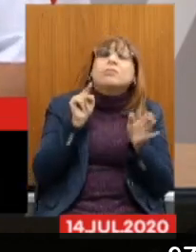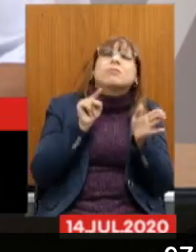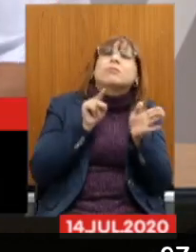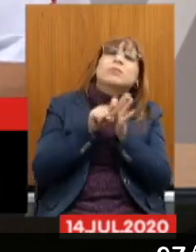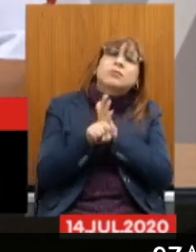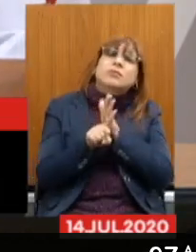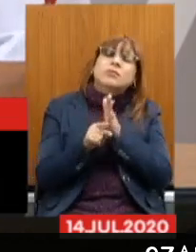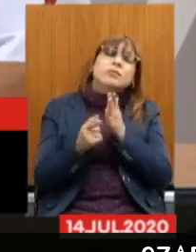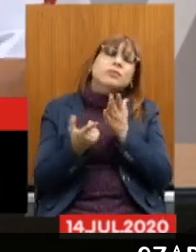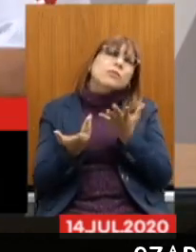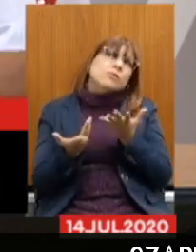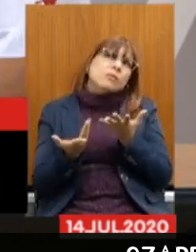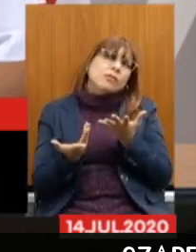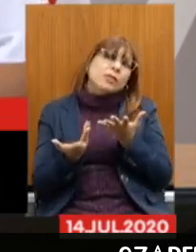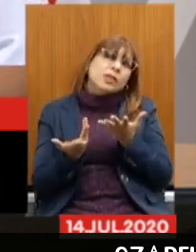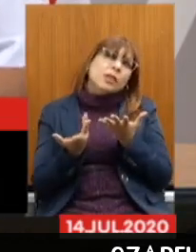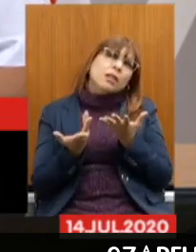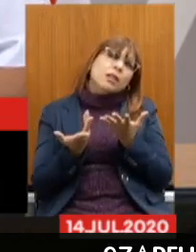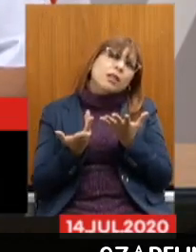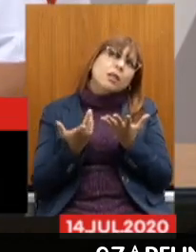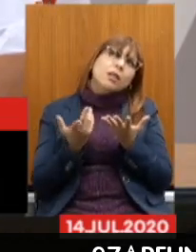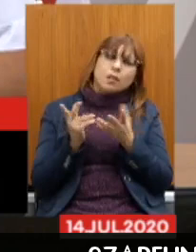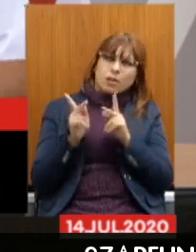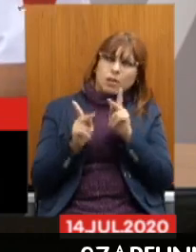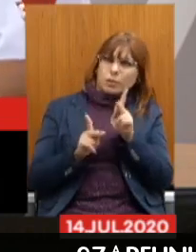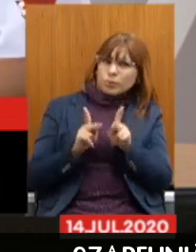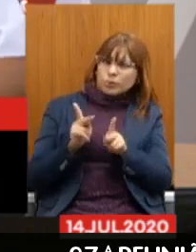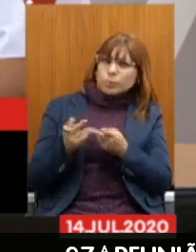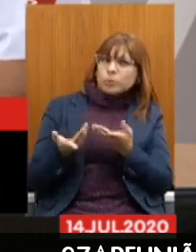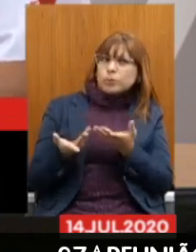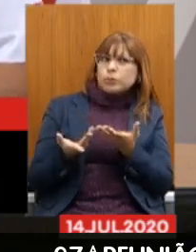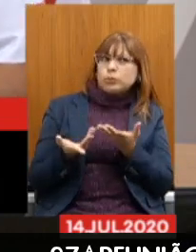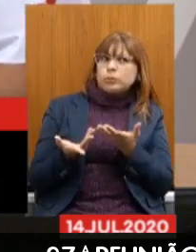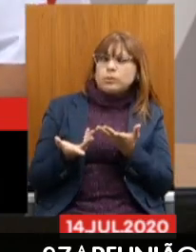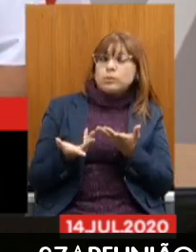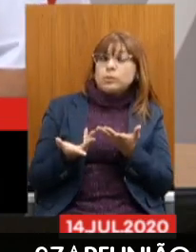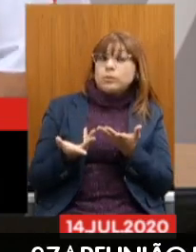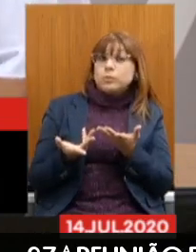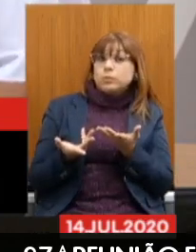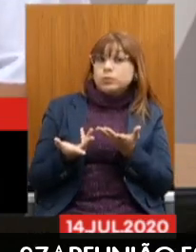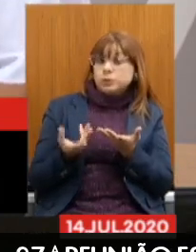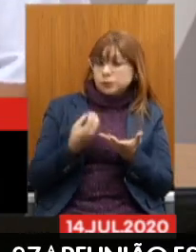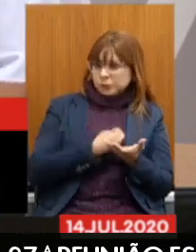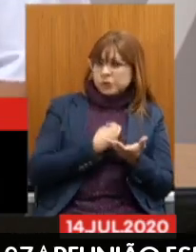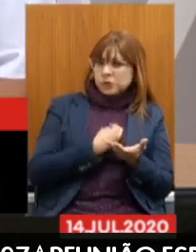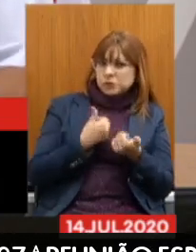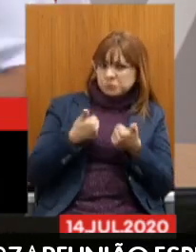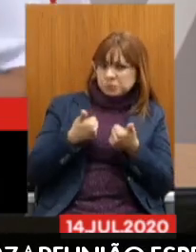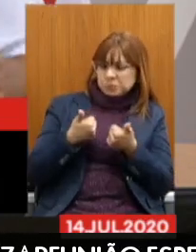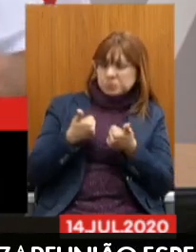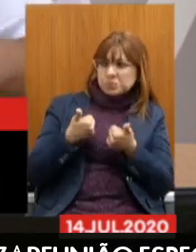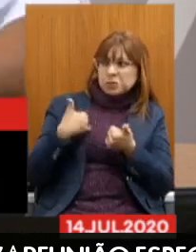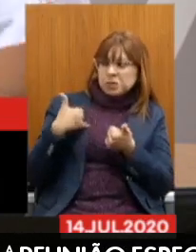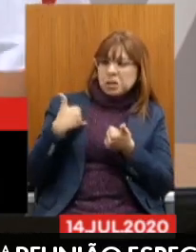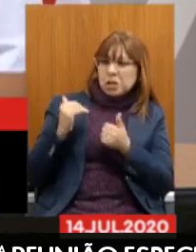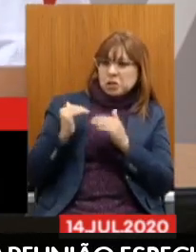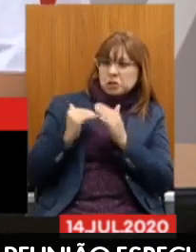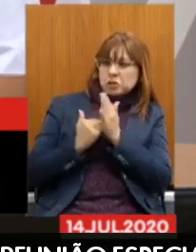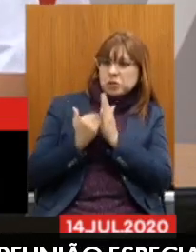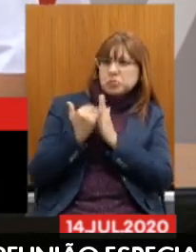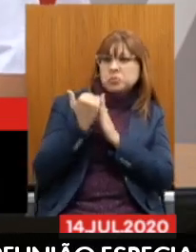já que a população realmente estão vivendo mais, em quais condições estão